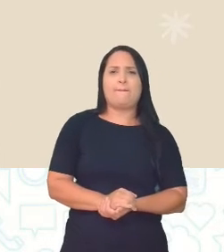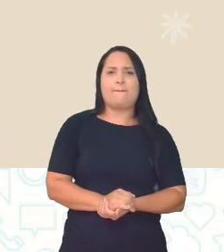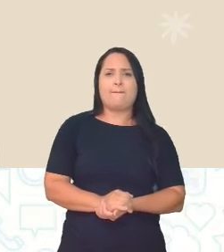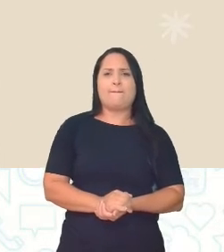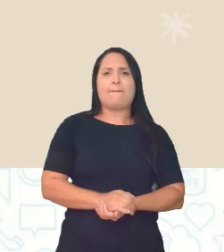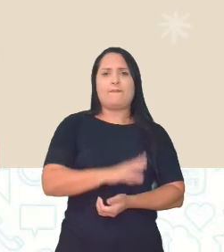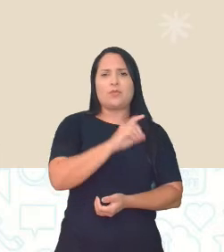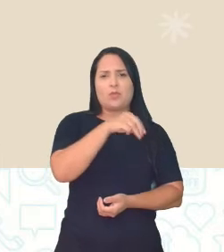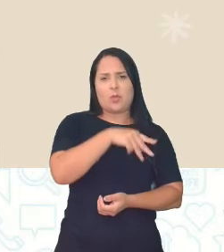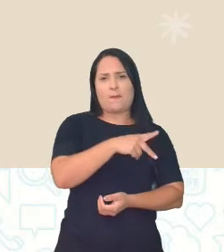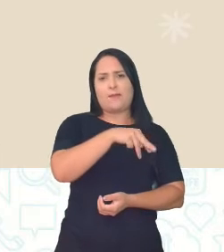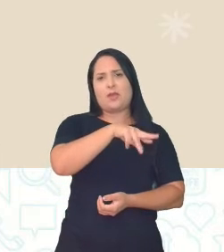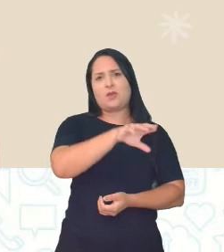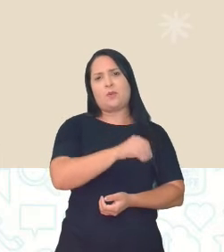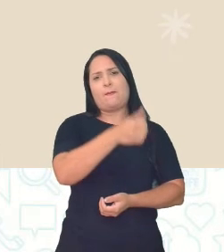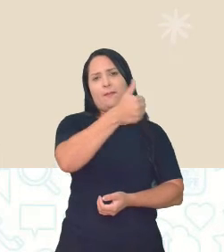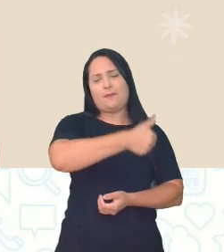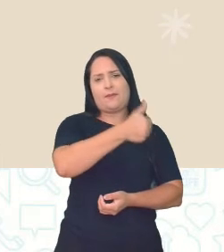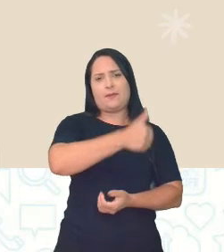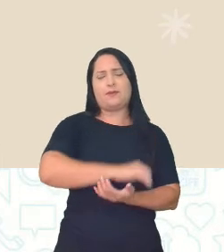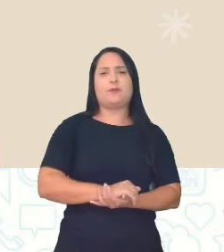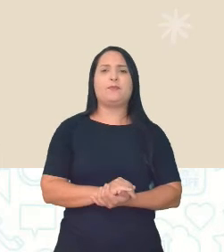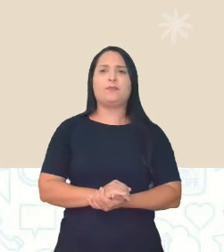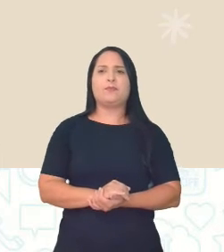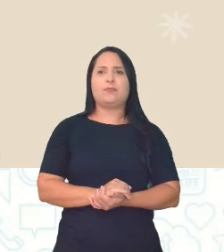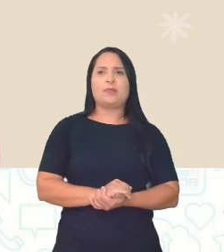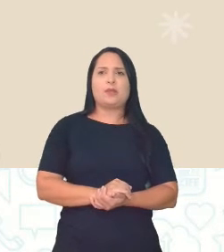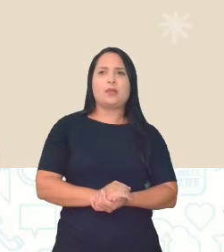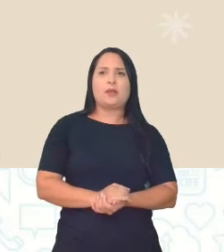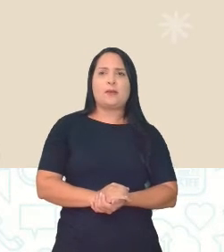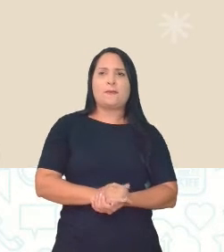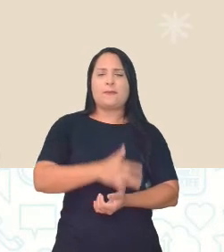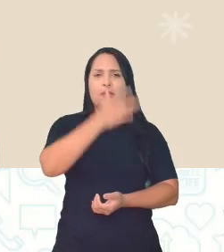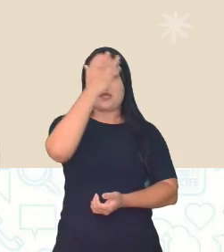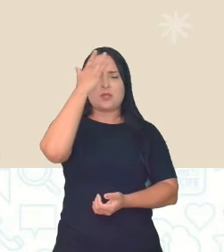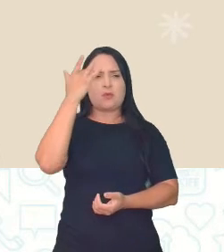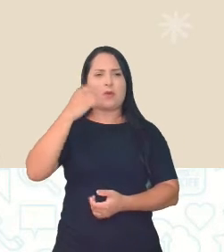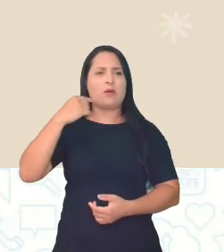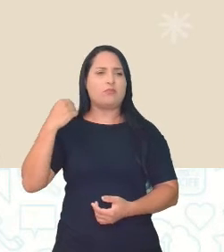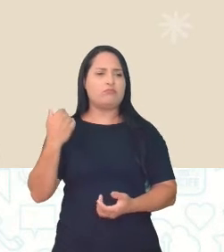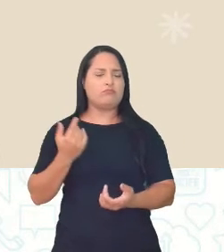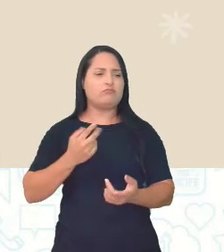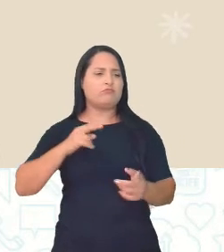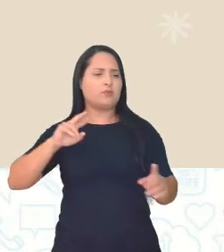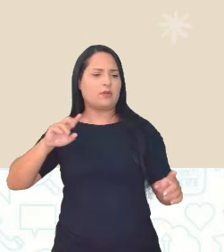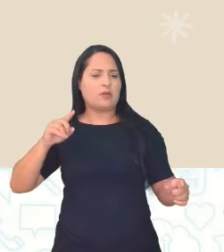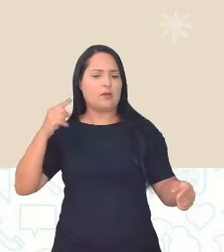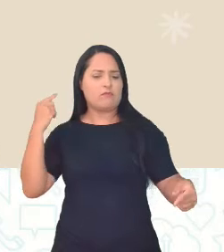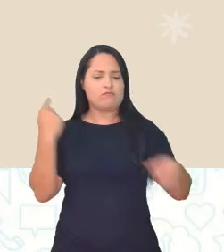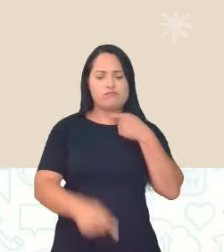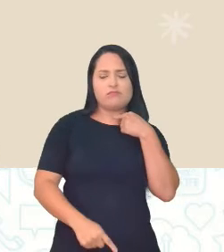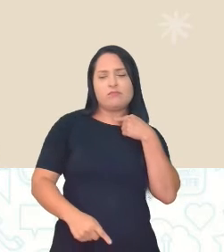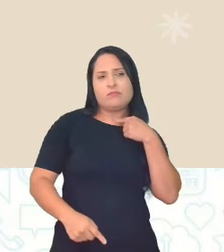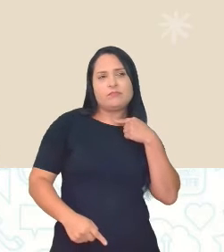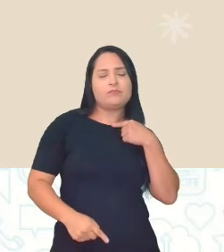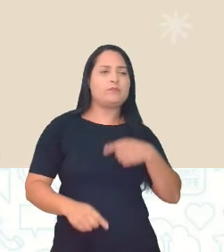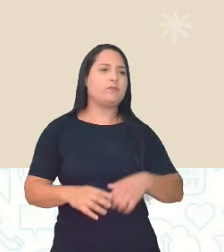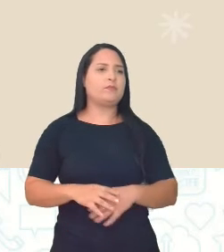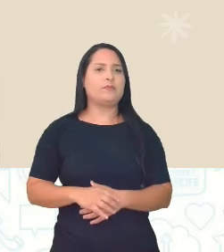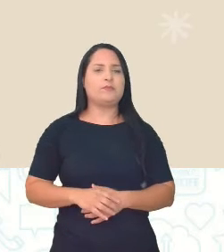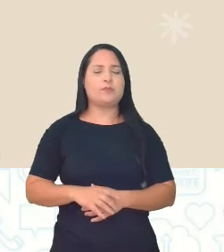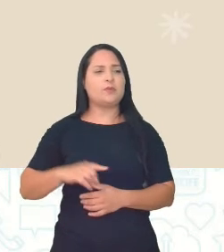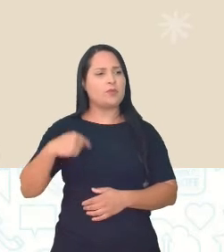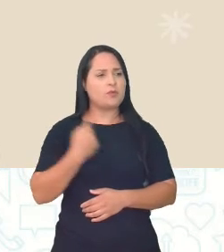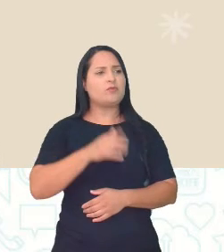de Dom Pedro I. Então, olha aí, os revoltosos se levantaram contra o governo autoritário de Dom Pedro I, como a gente estava